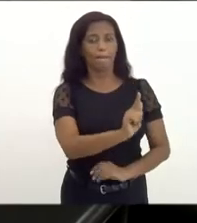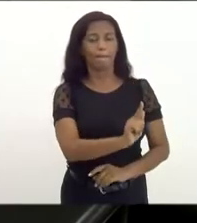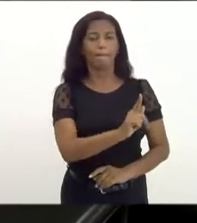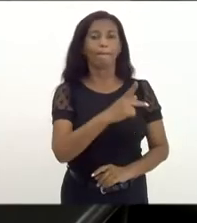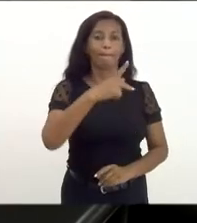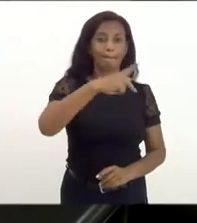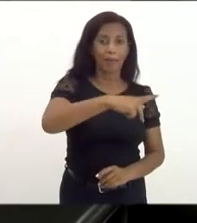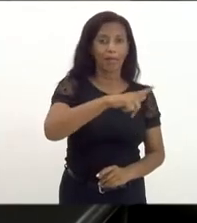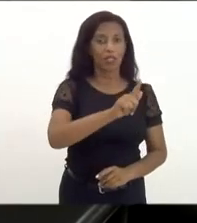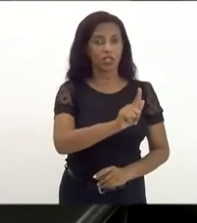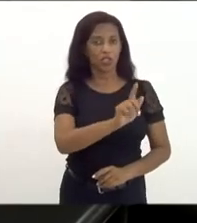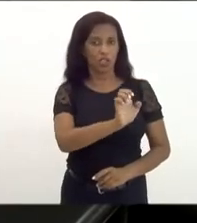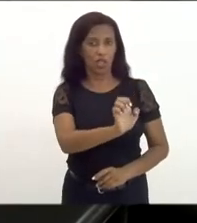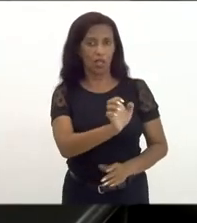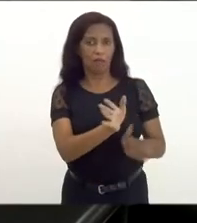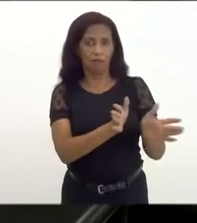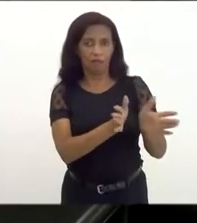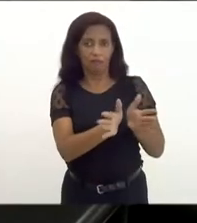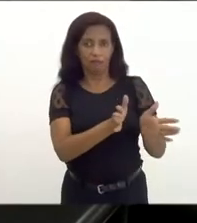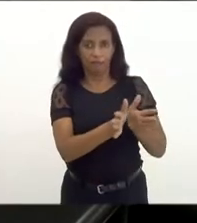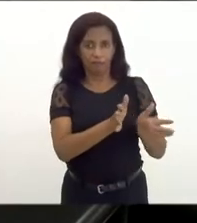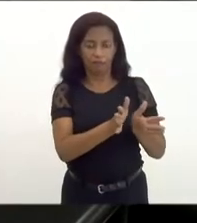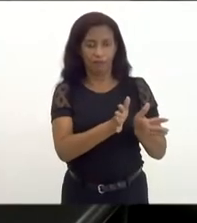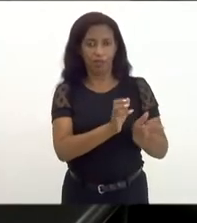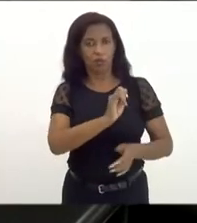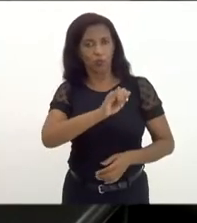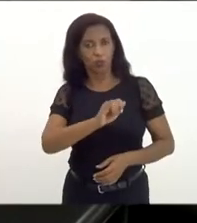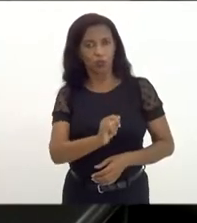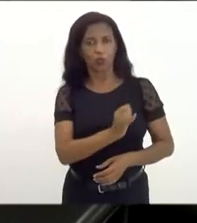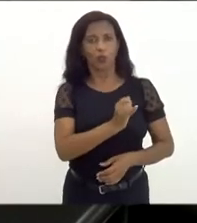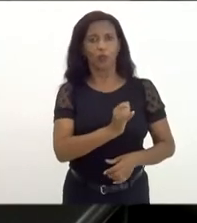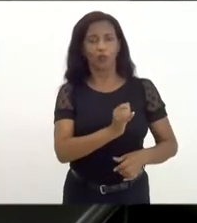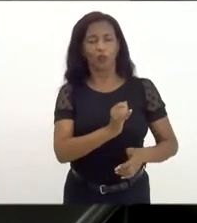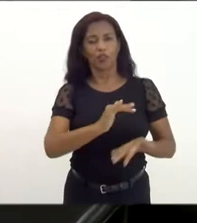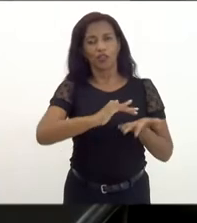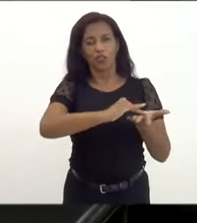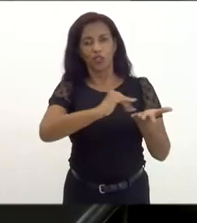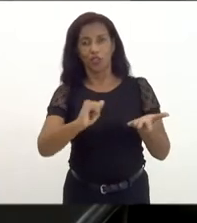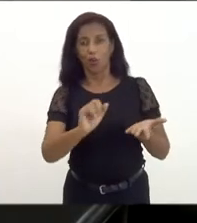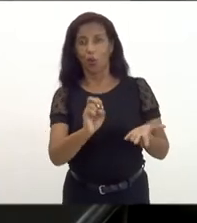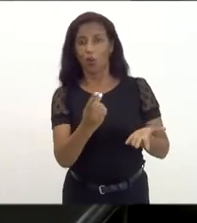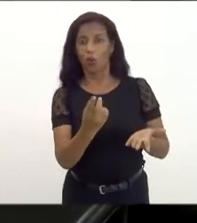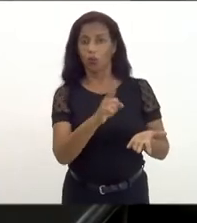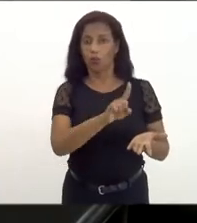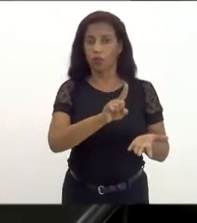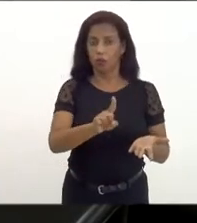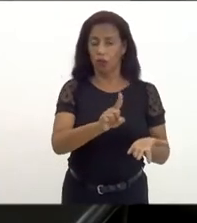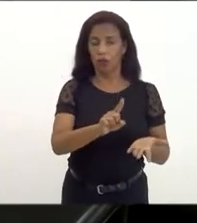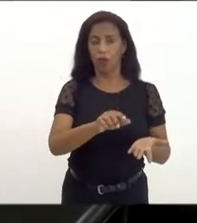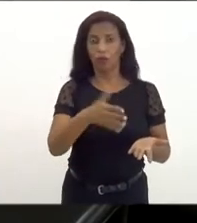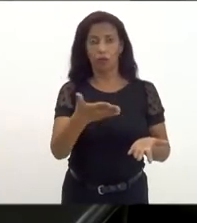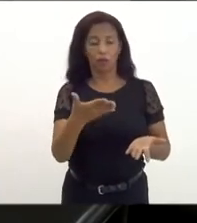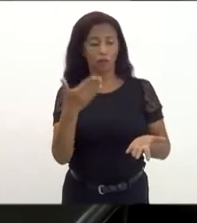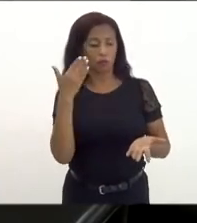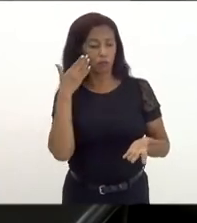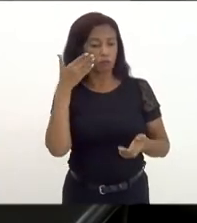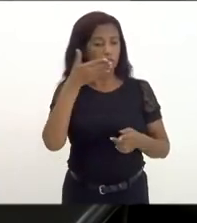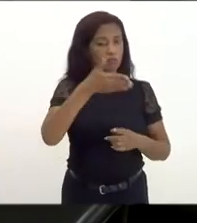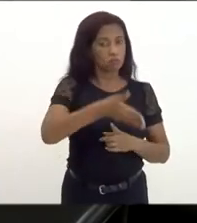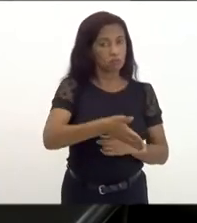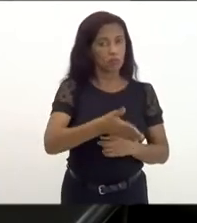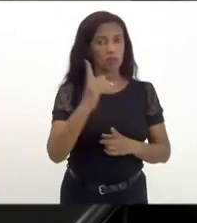que verifica a viabilidade de uma possibilidade de extinção ou não tanto do ponto de vista